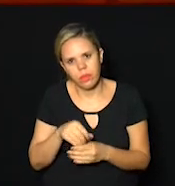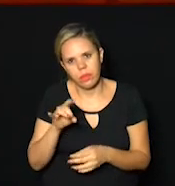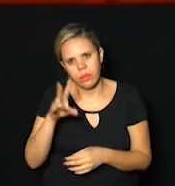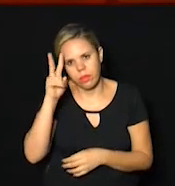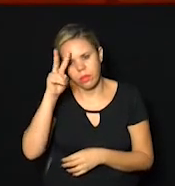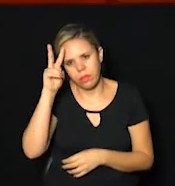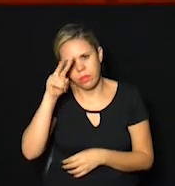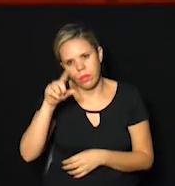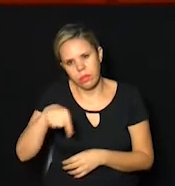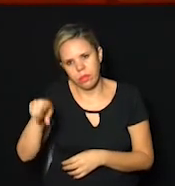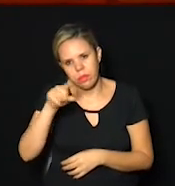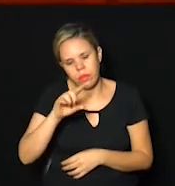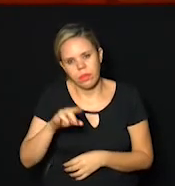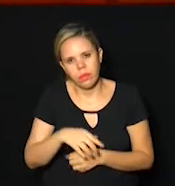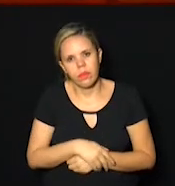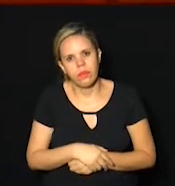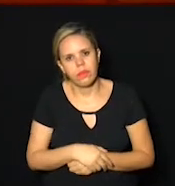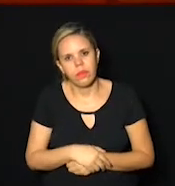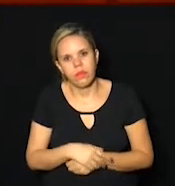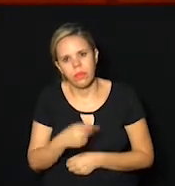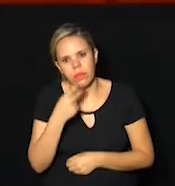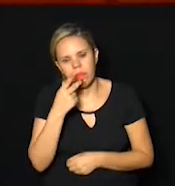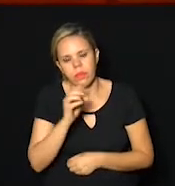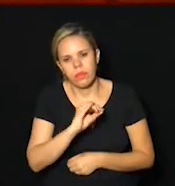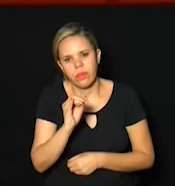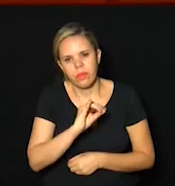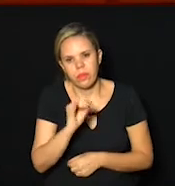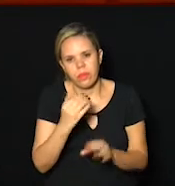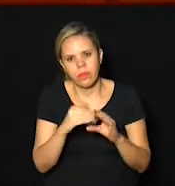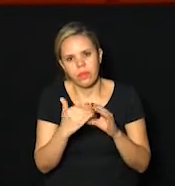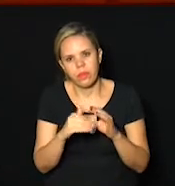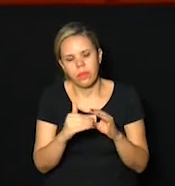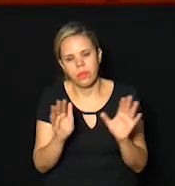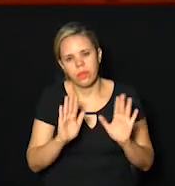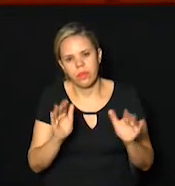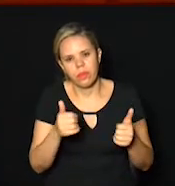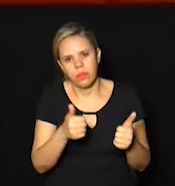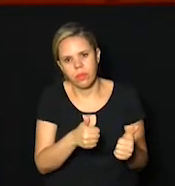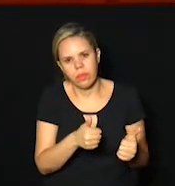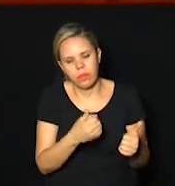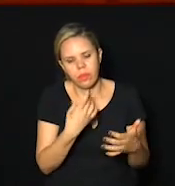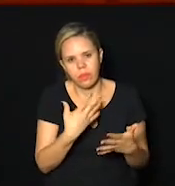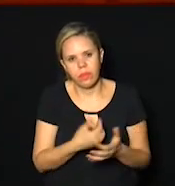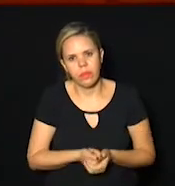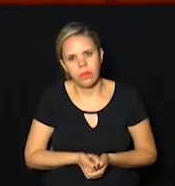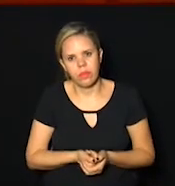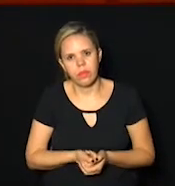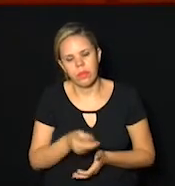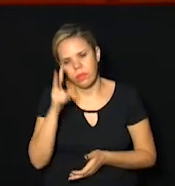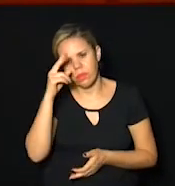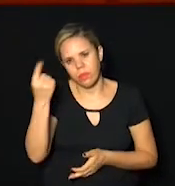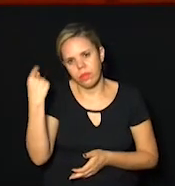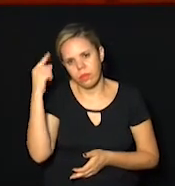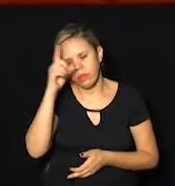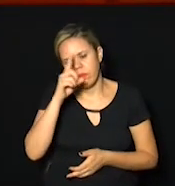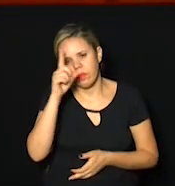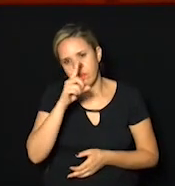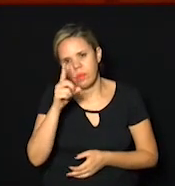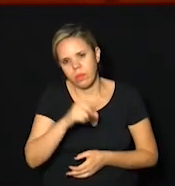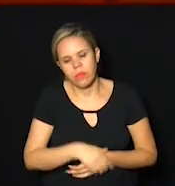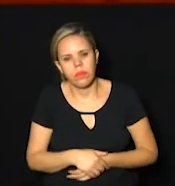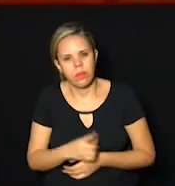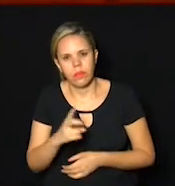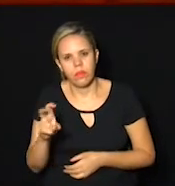você só precisa ir lá falar um oi, mandar uma mensagem, falar, e aí, como é que estão as coisas? Lembra aí no domingo, dia 15